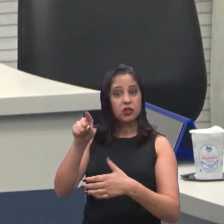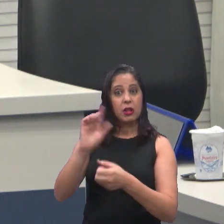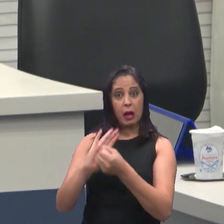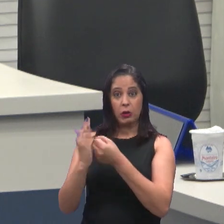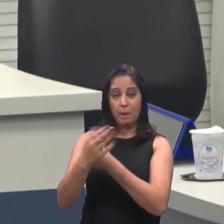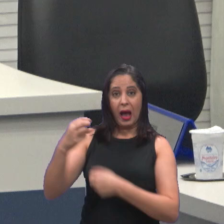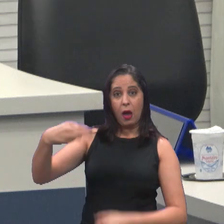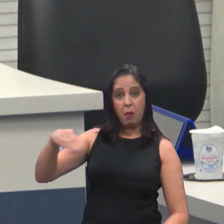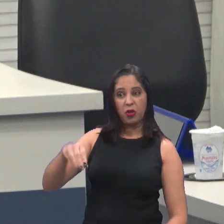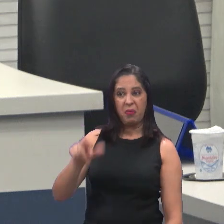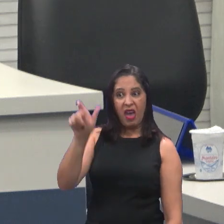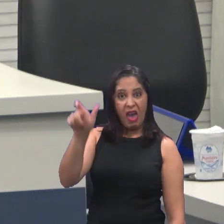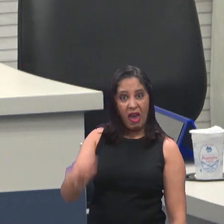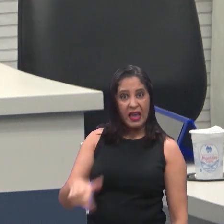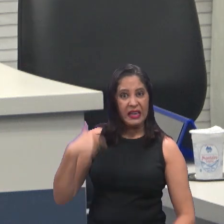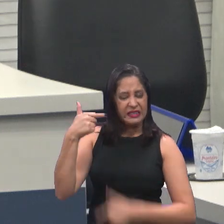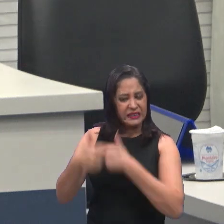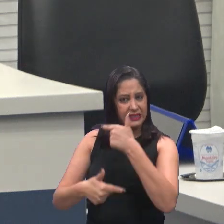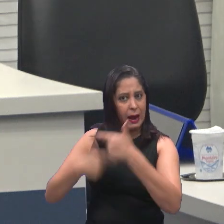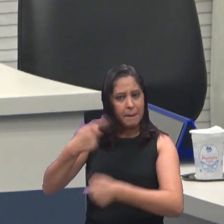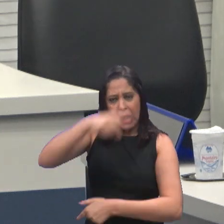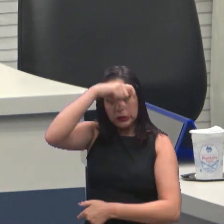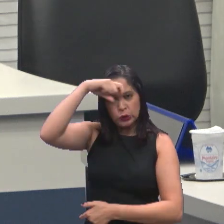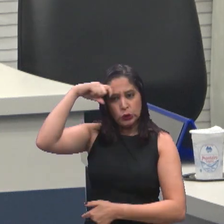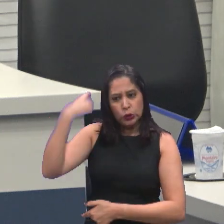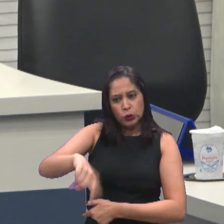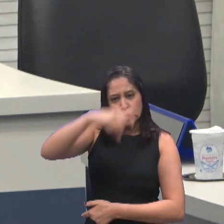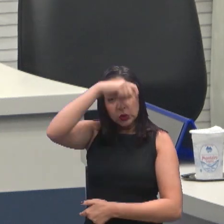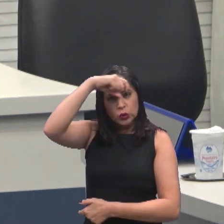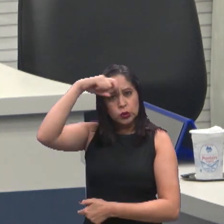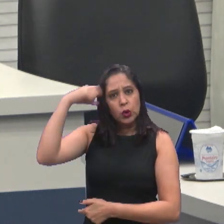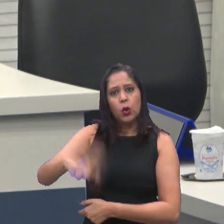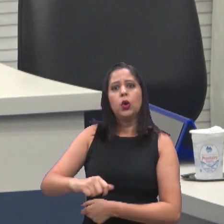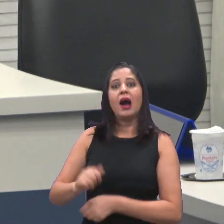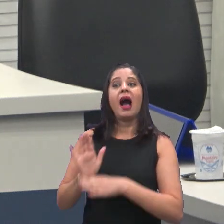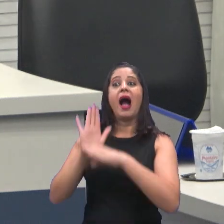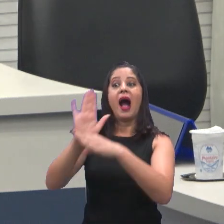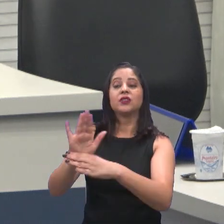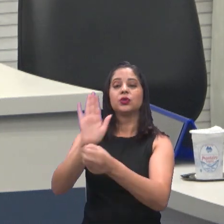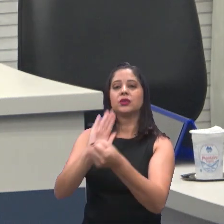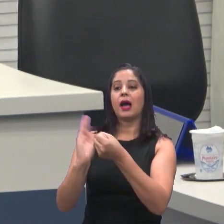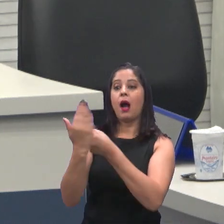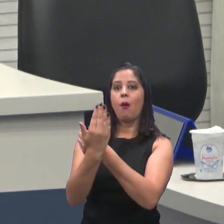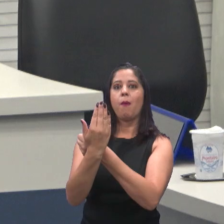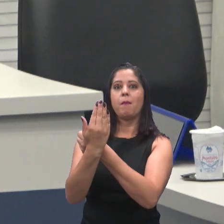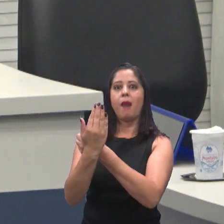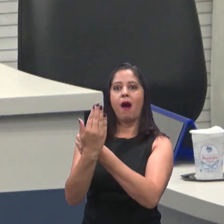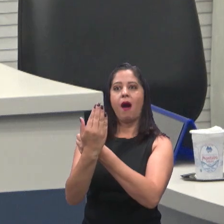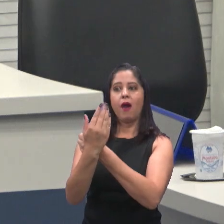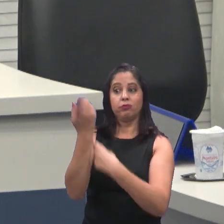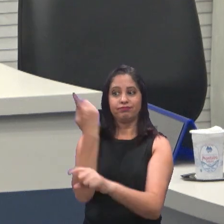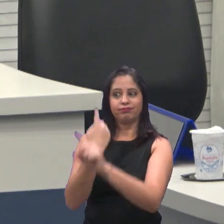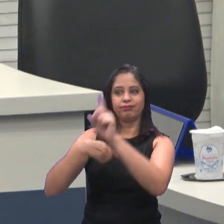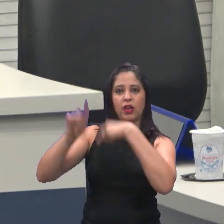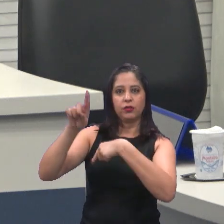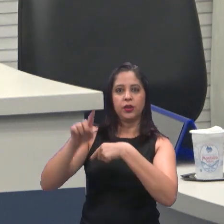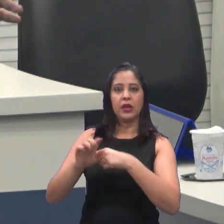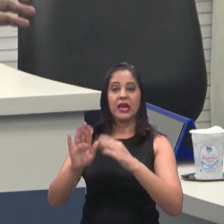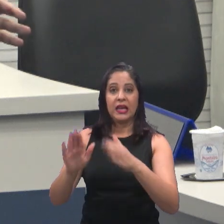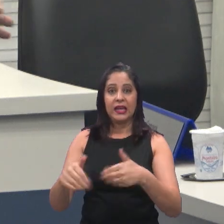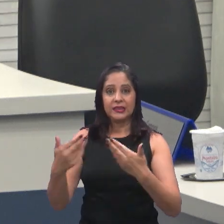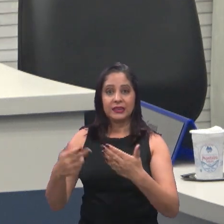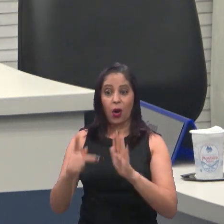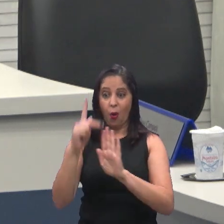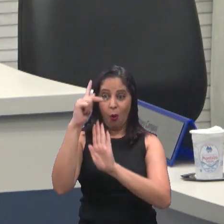que trabalha incansavelmente para levar as melhorias para aquele bairro. Então, quando a gente vê um projeto que